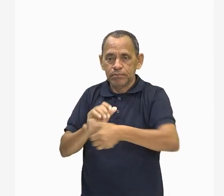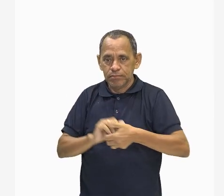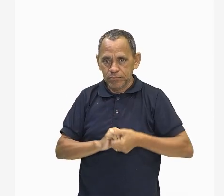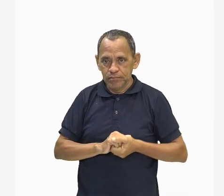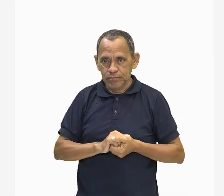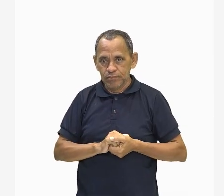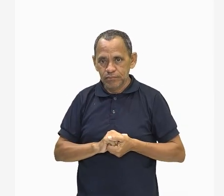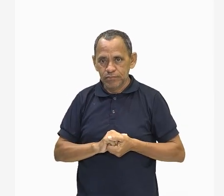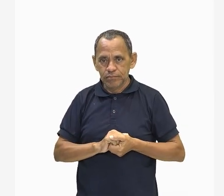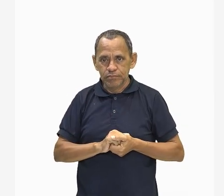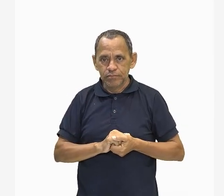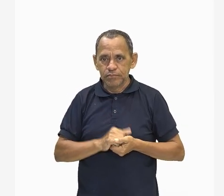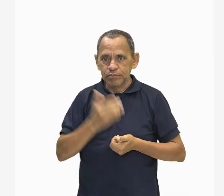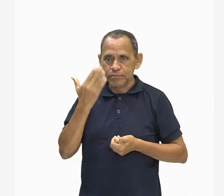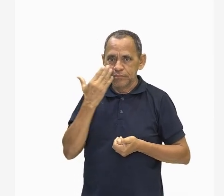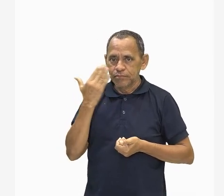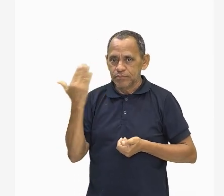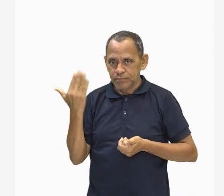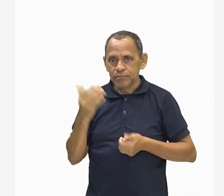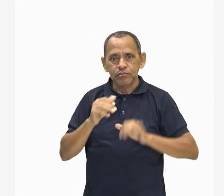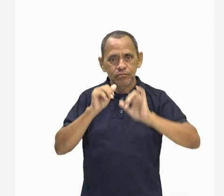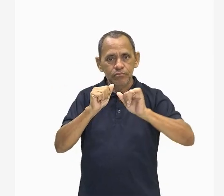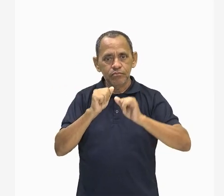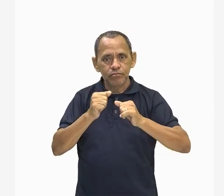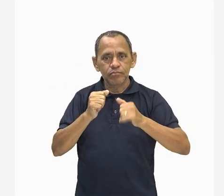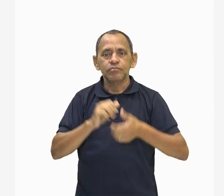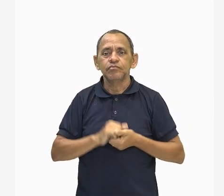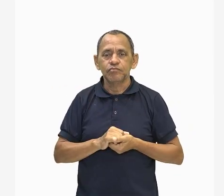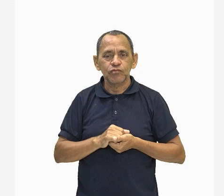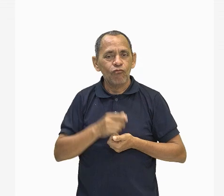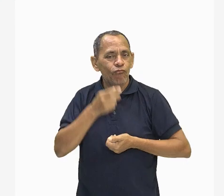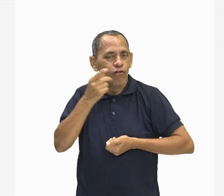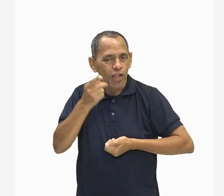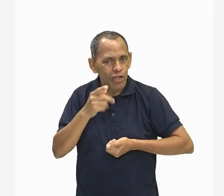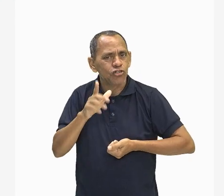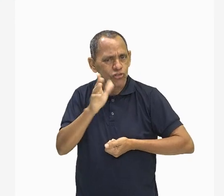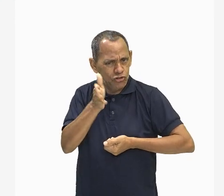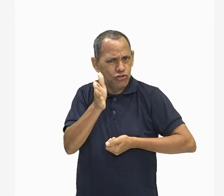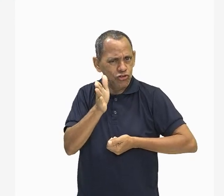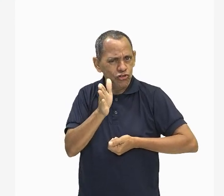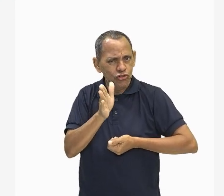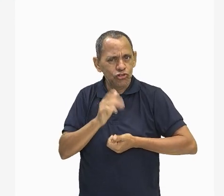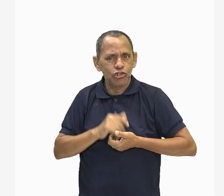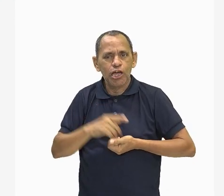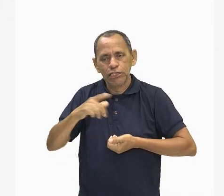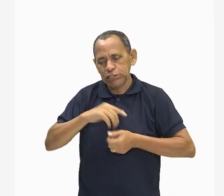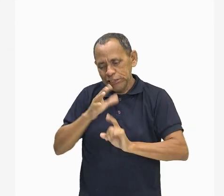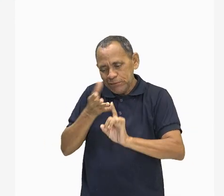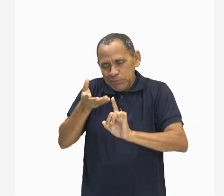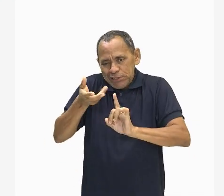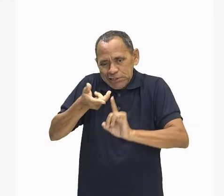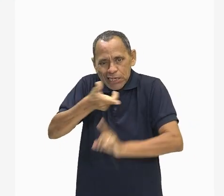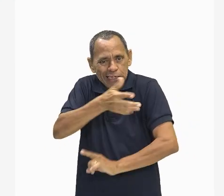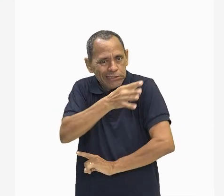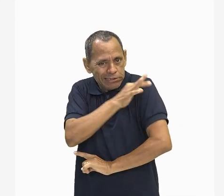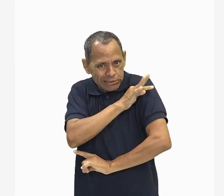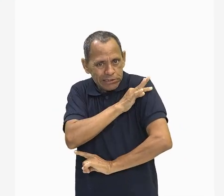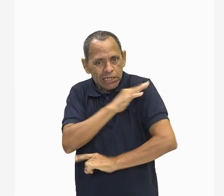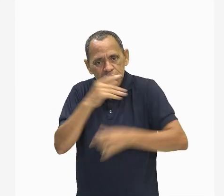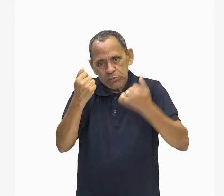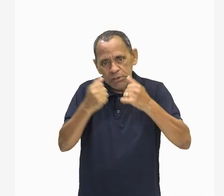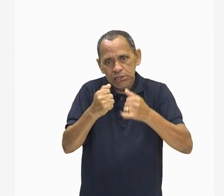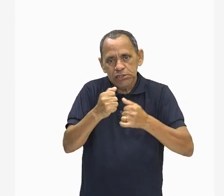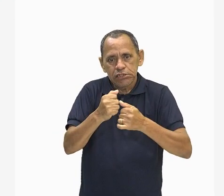a gente pode dizer assim que você já adquiriu e já aprendeu várias técnicas, né, do